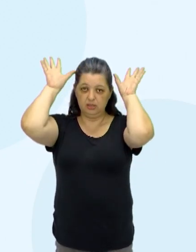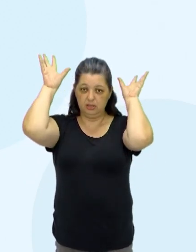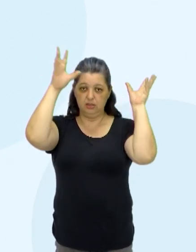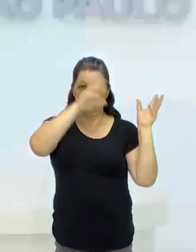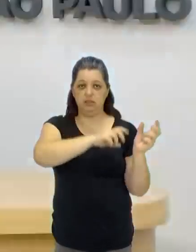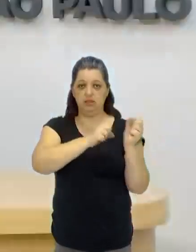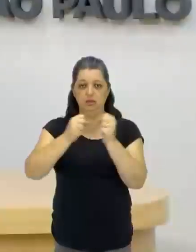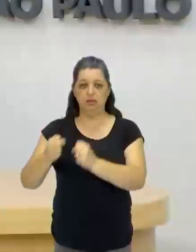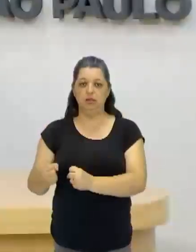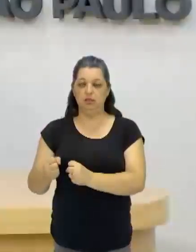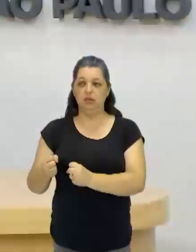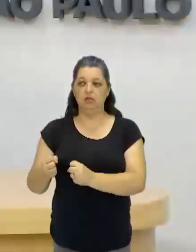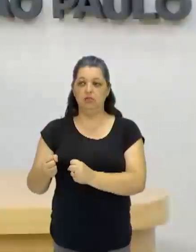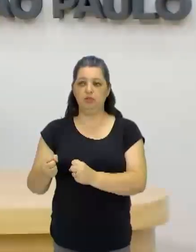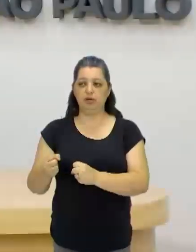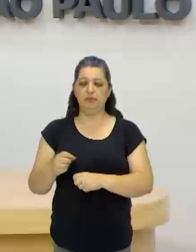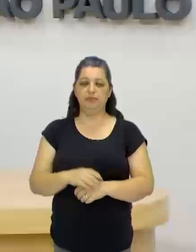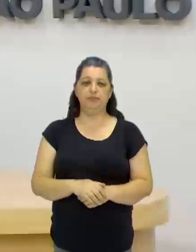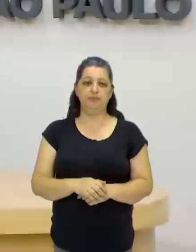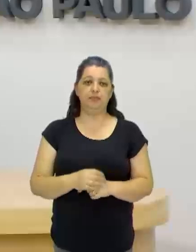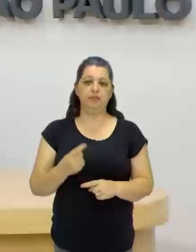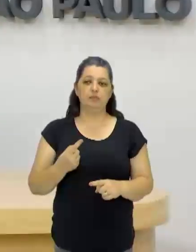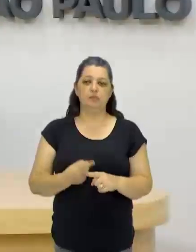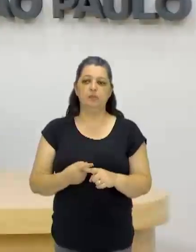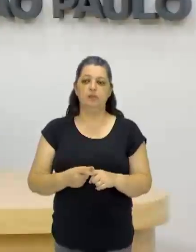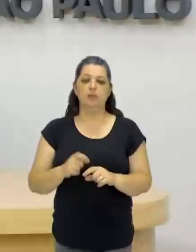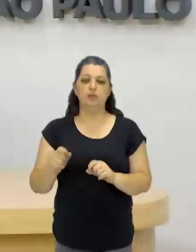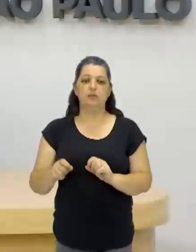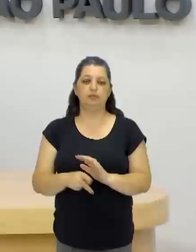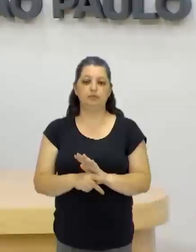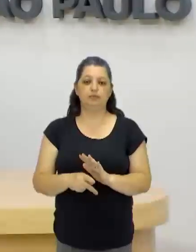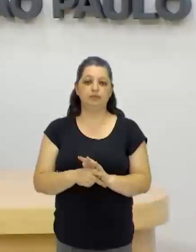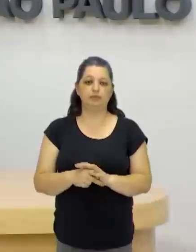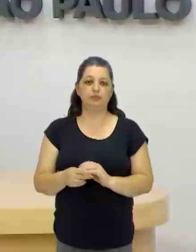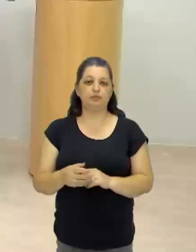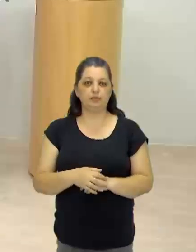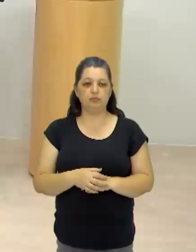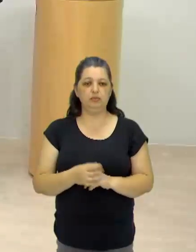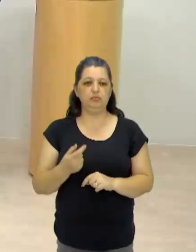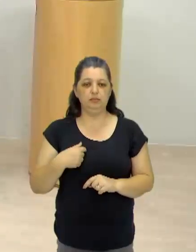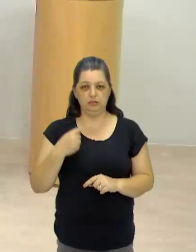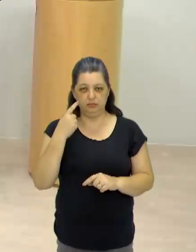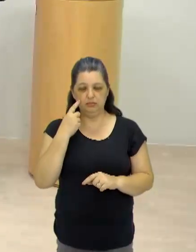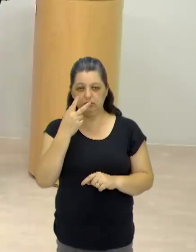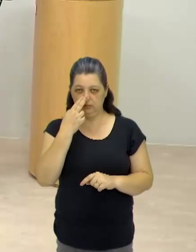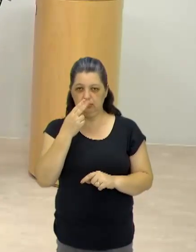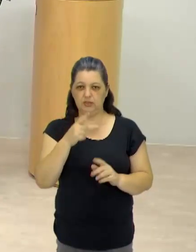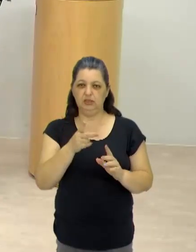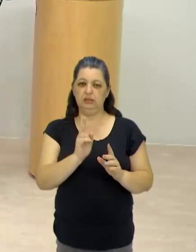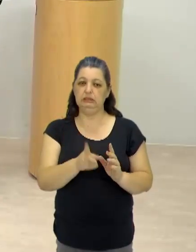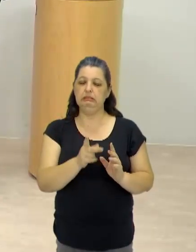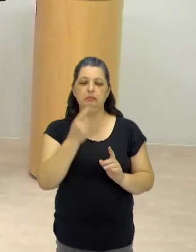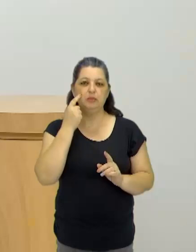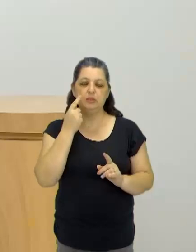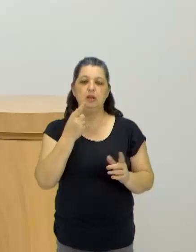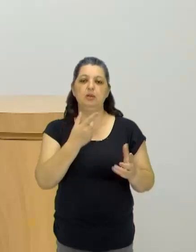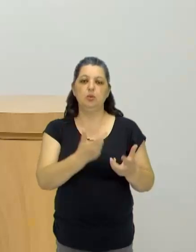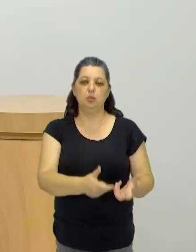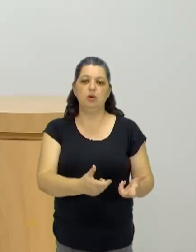o pessoal fugiu, né, da Casa Grande e se juntava ali no local. Se interiorizavam no sertão e